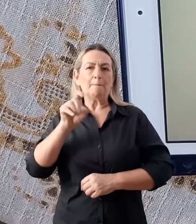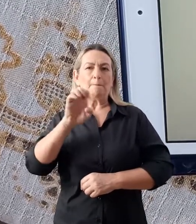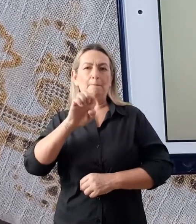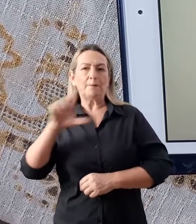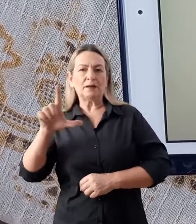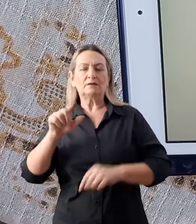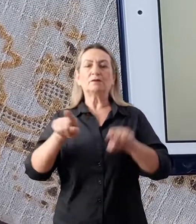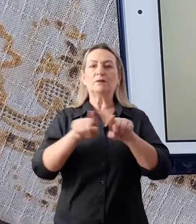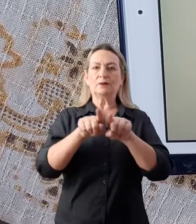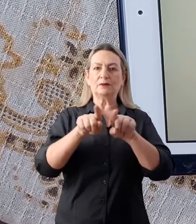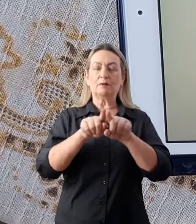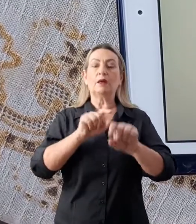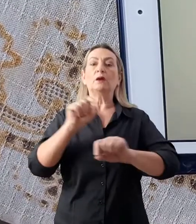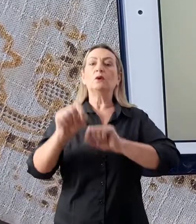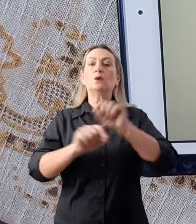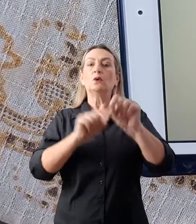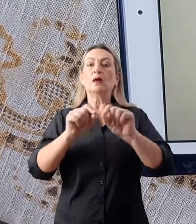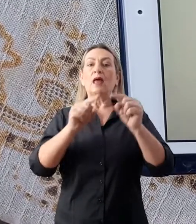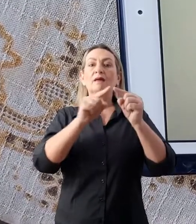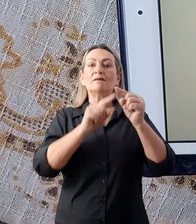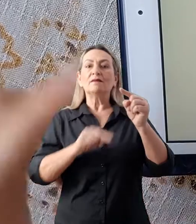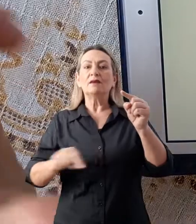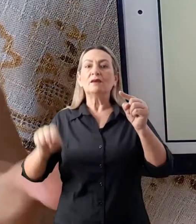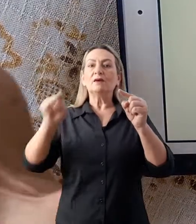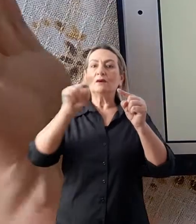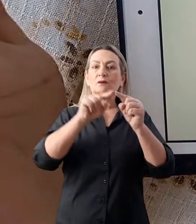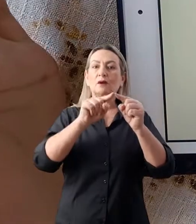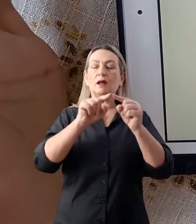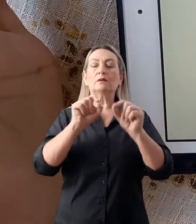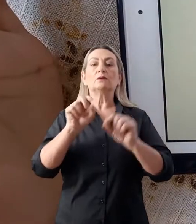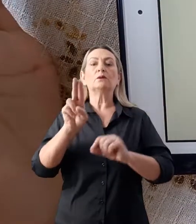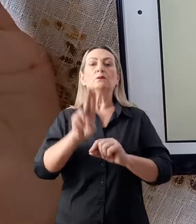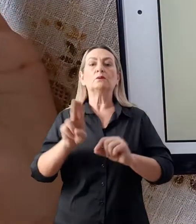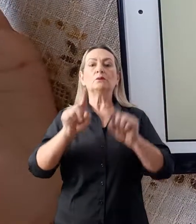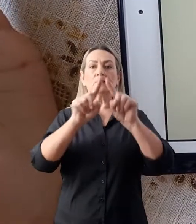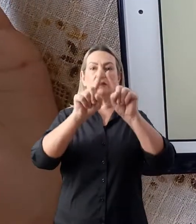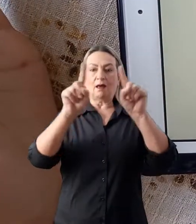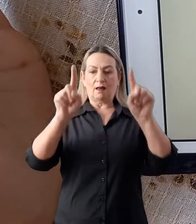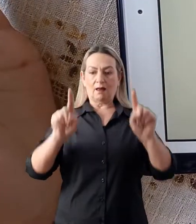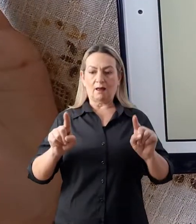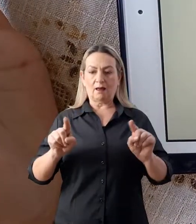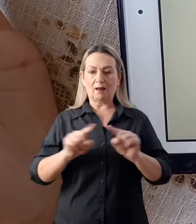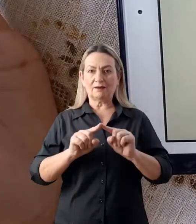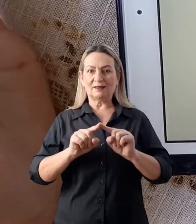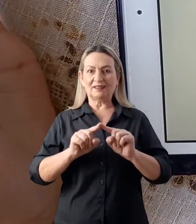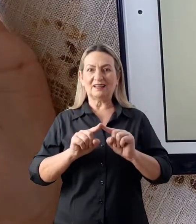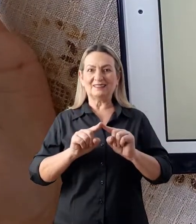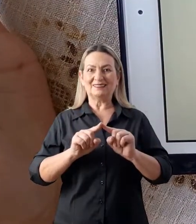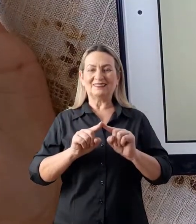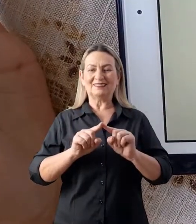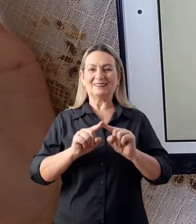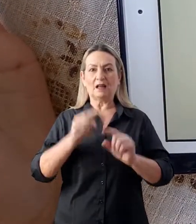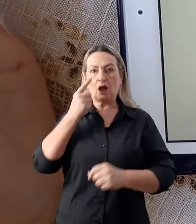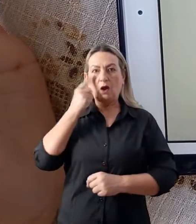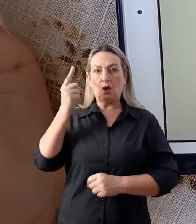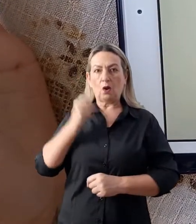as mandalas, por serem circulares, a gente utiliza um espaço quadrado. E a gente vem aqui no